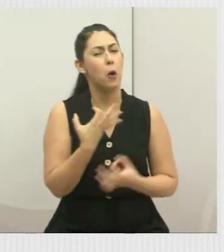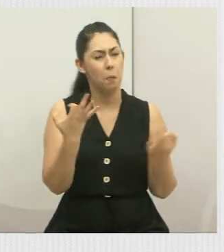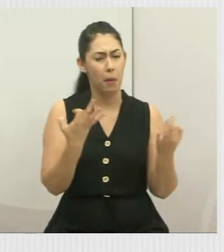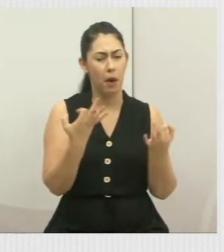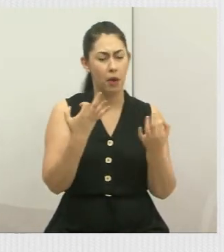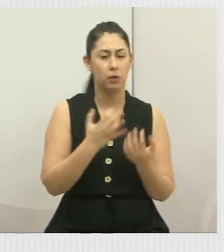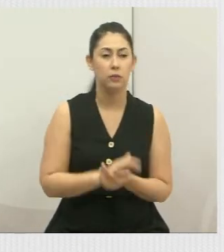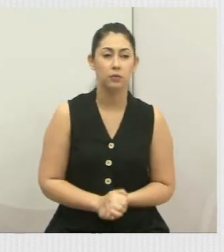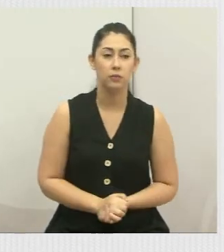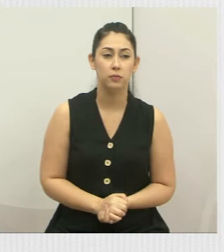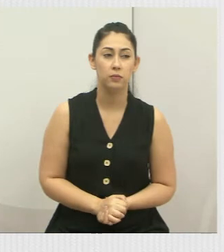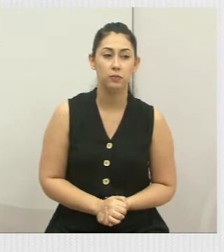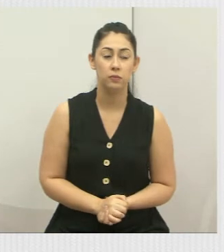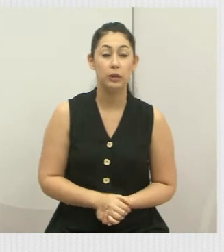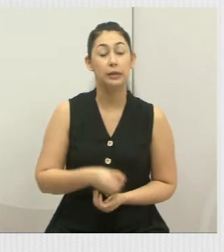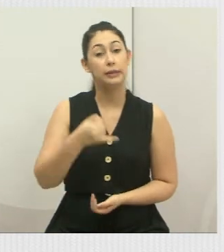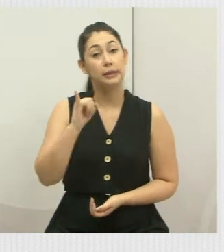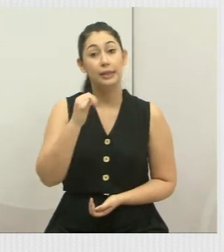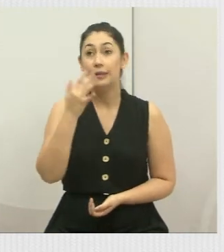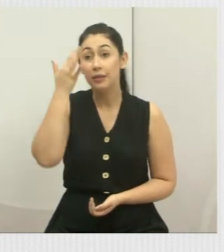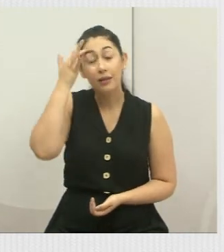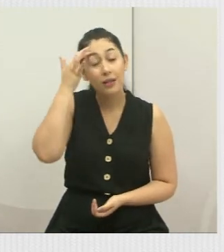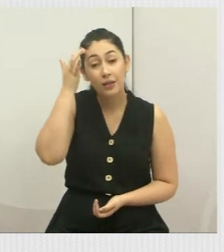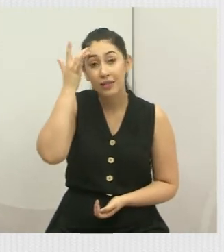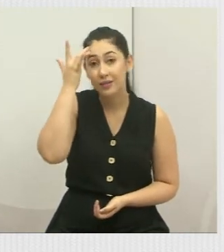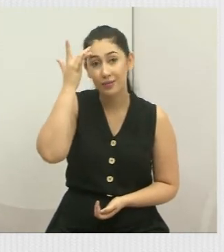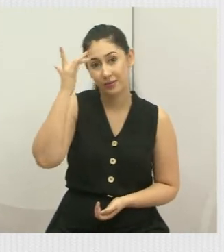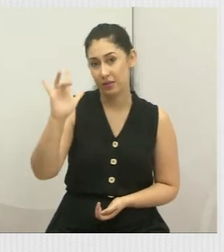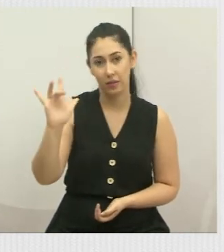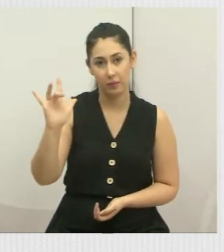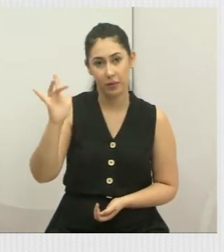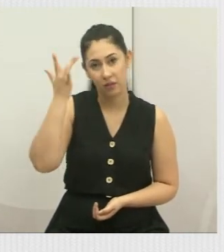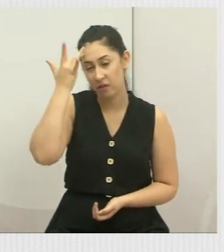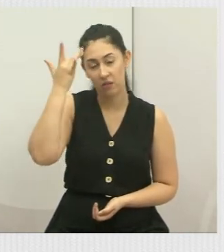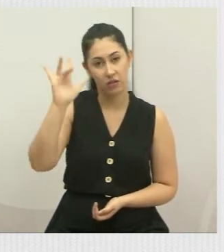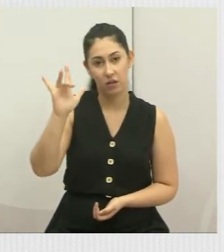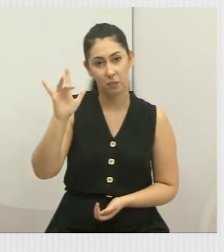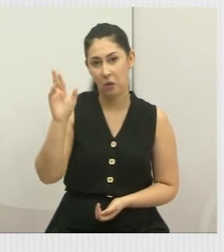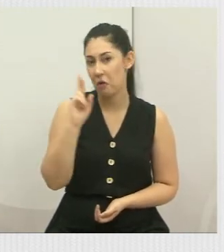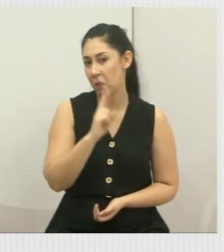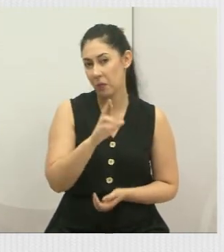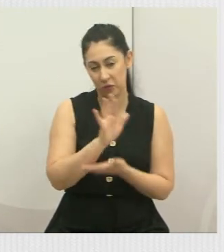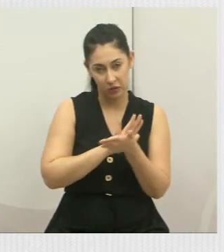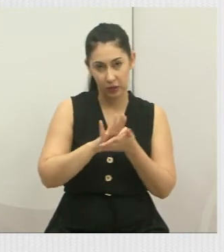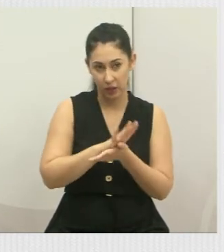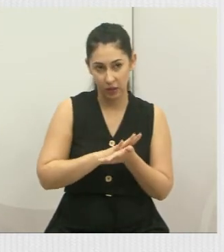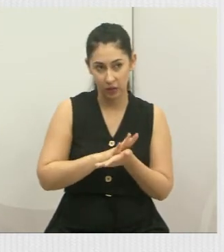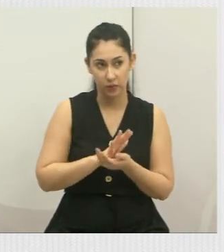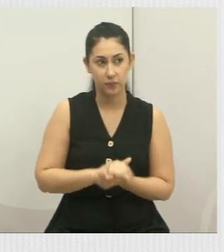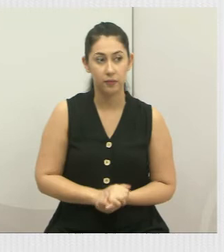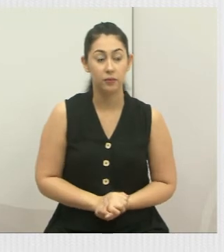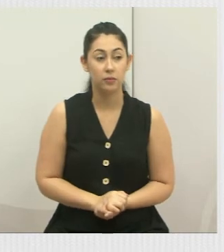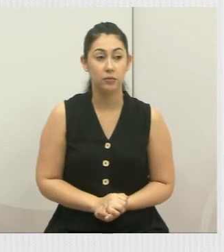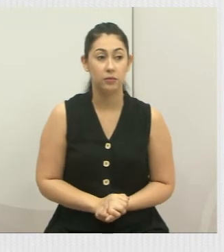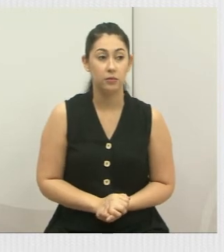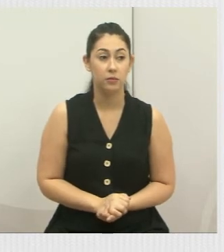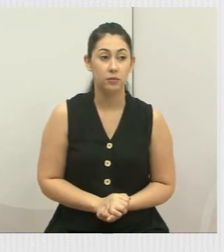regular. Se você desconhece, prefira não optar, ok?